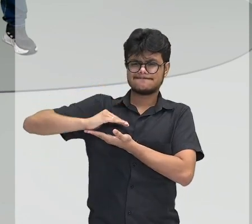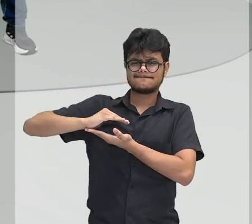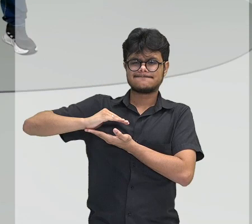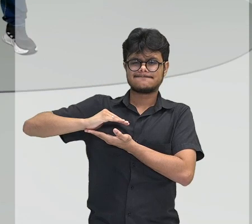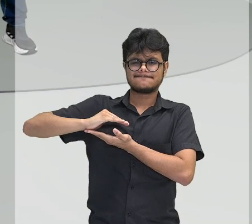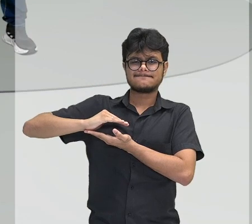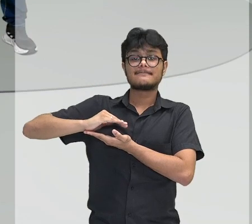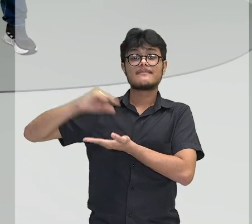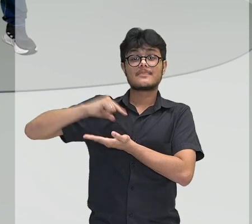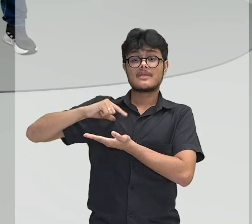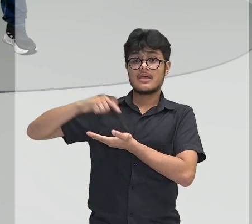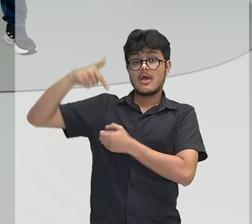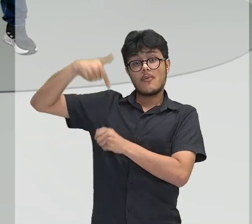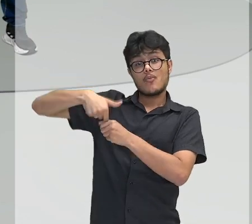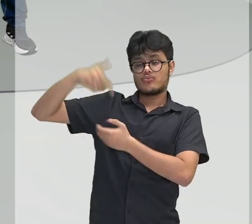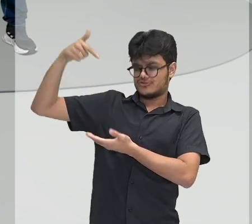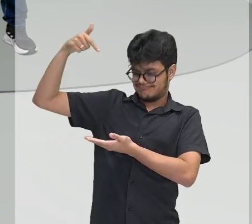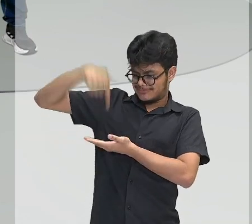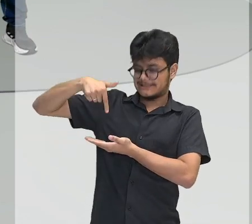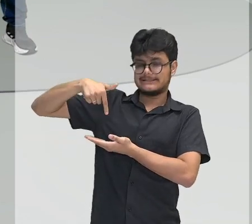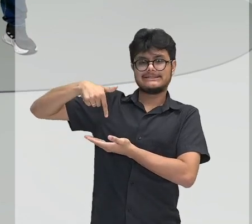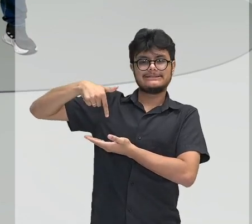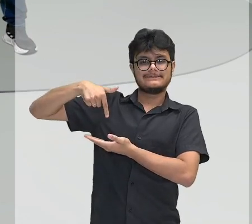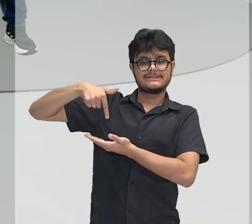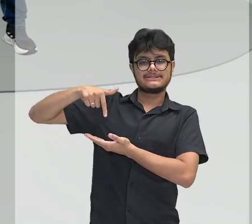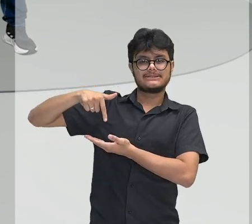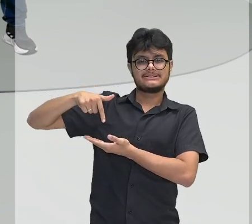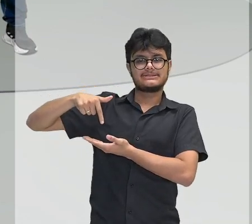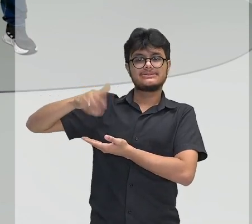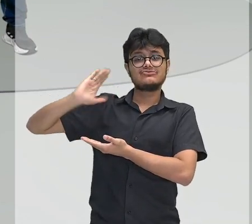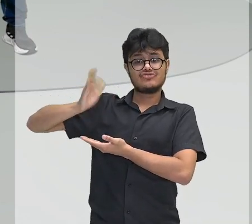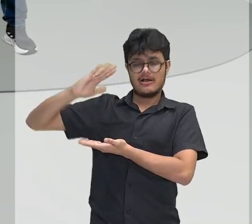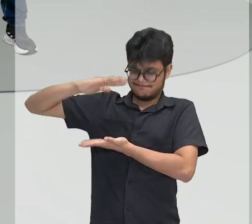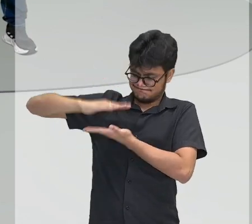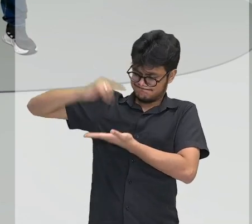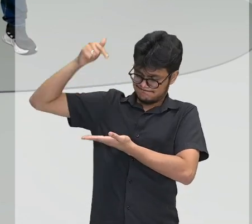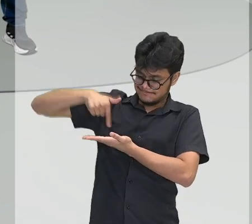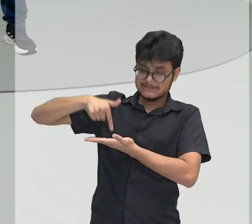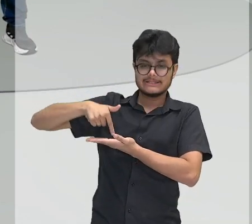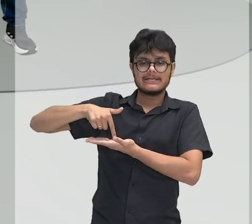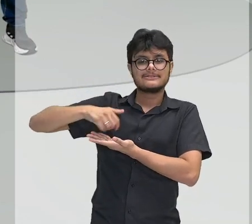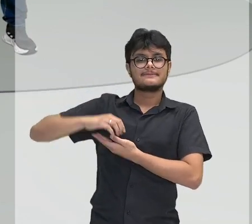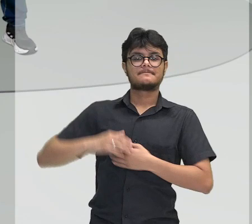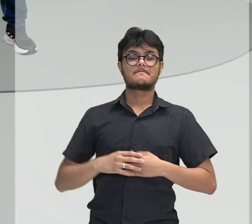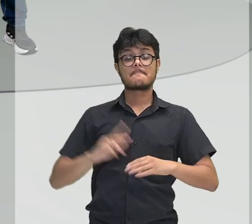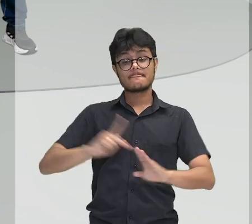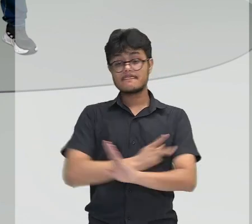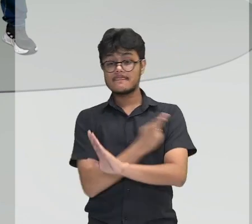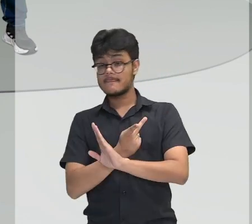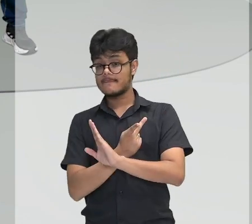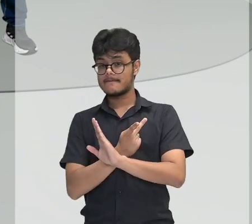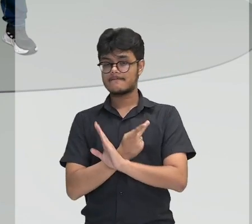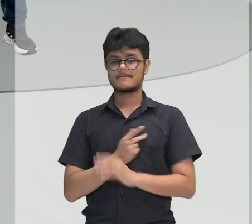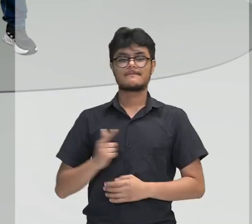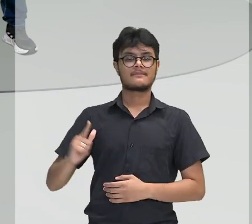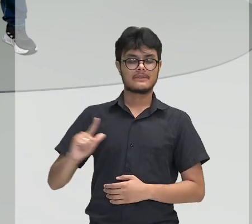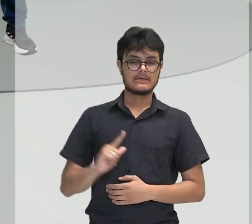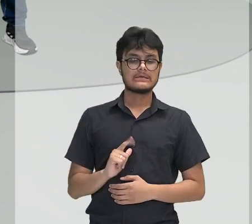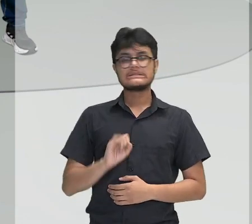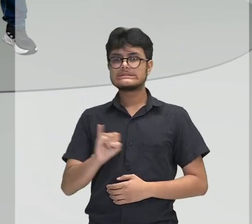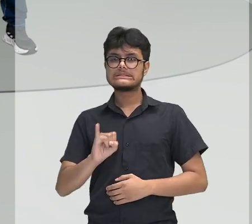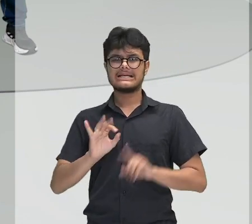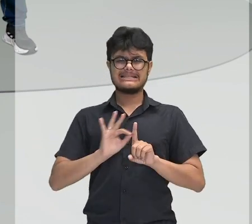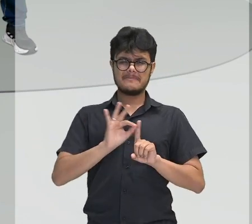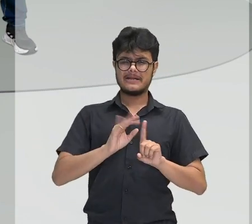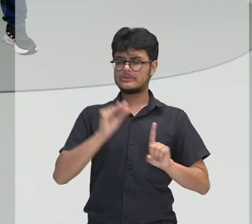ali injeta-se o combustível após essa compressão, tá certo? Logo na sequência, como a pressão e a temperatura ali